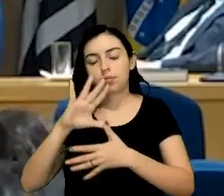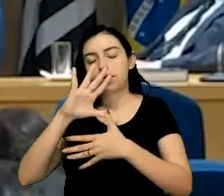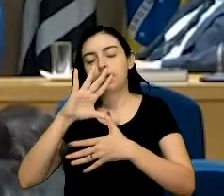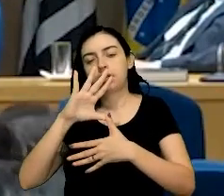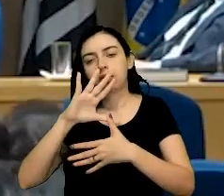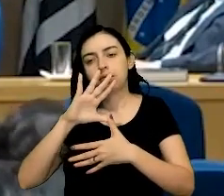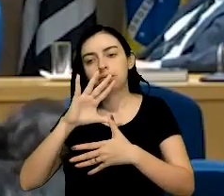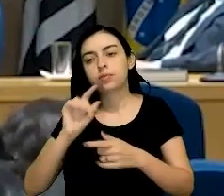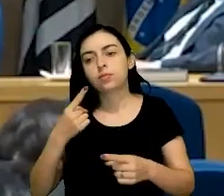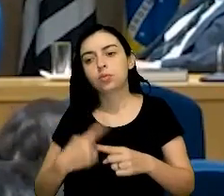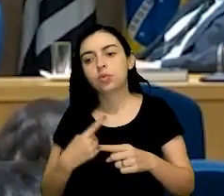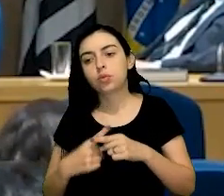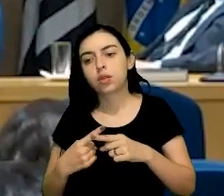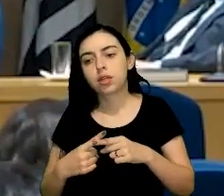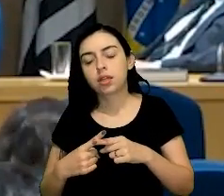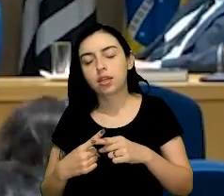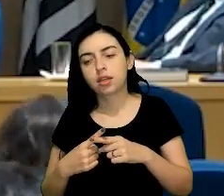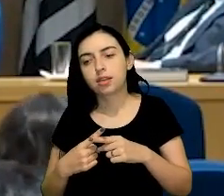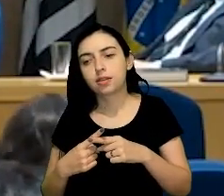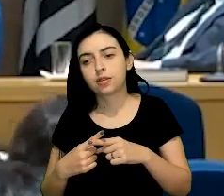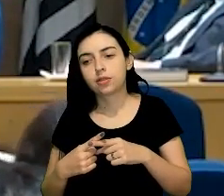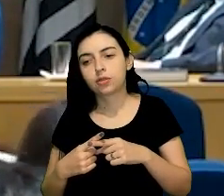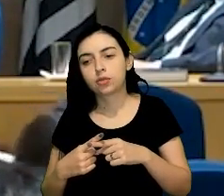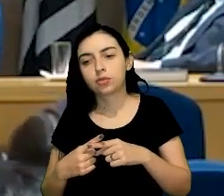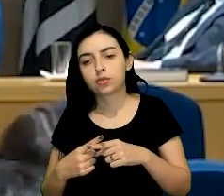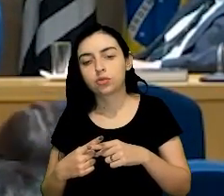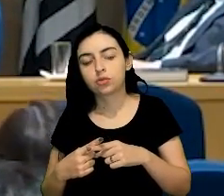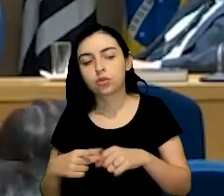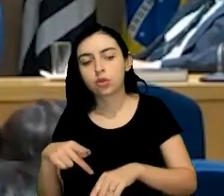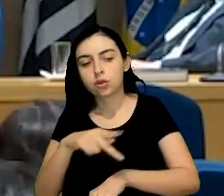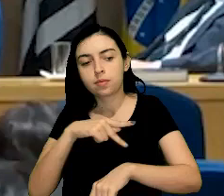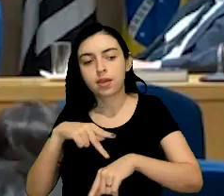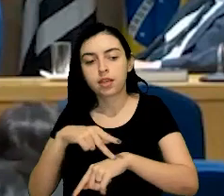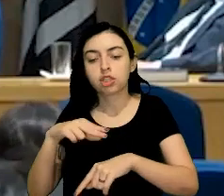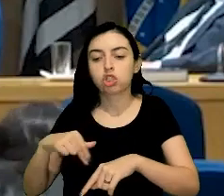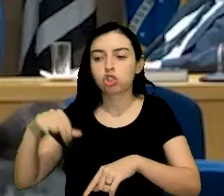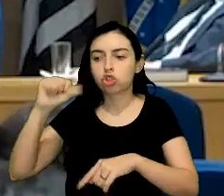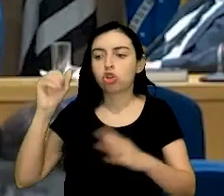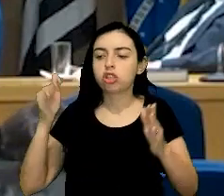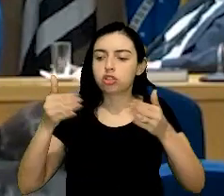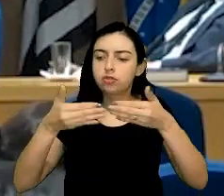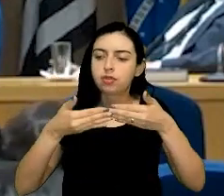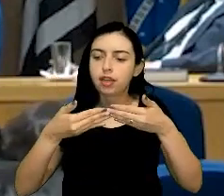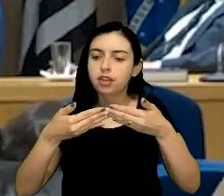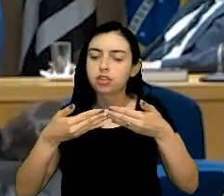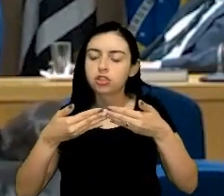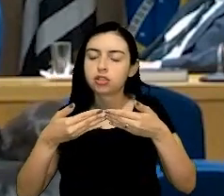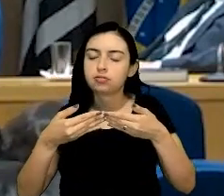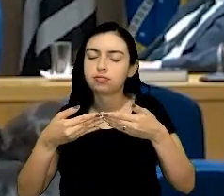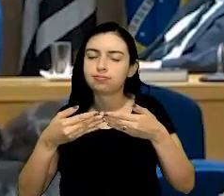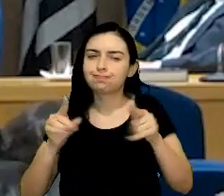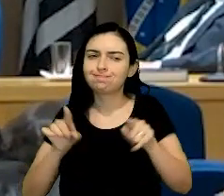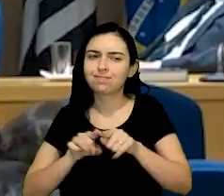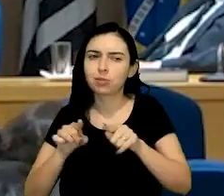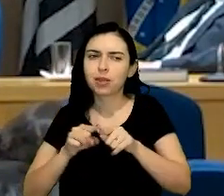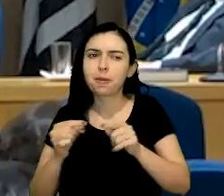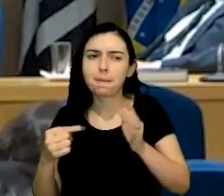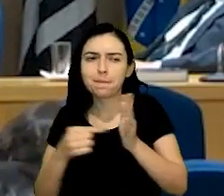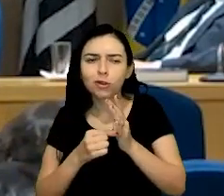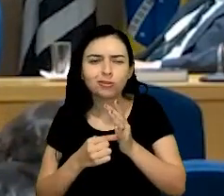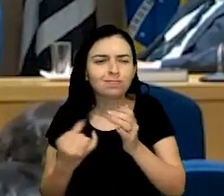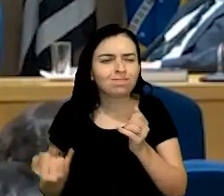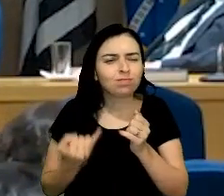tanto os países do norte fecham as fronteiras, como, aí talvez seja um ponto fundamental para vocês, o